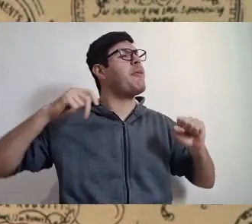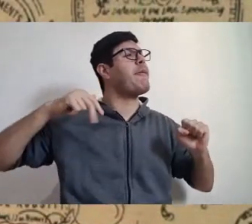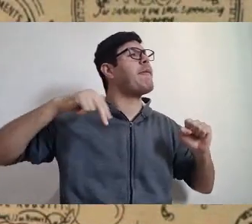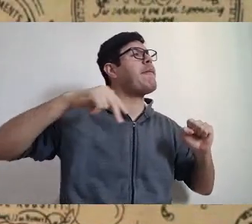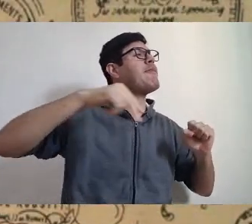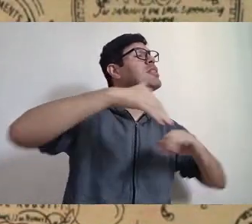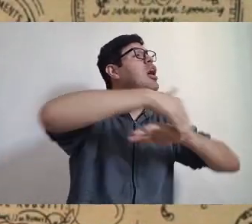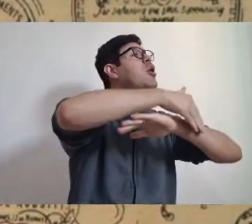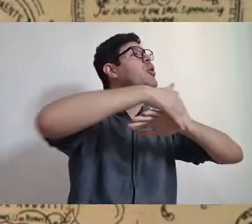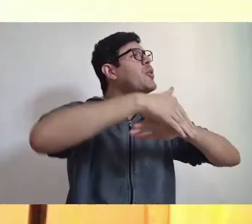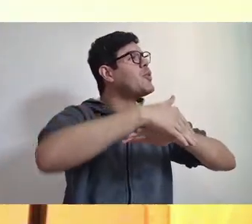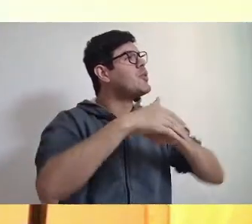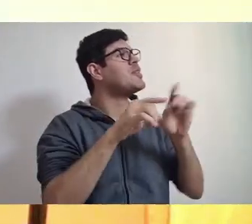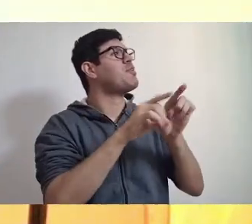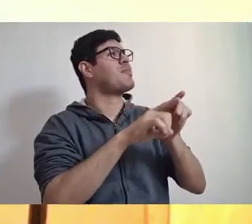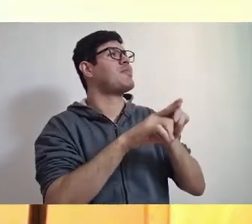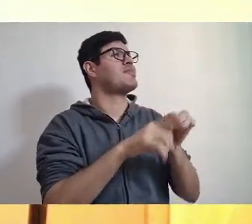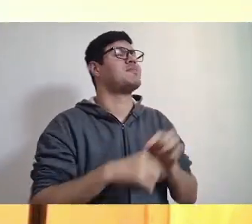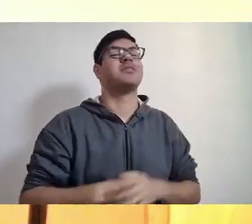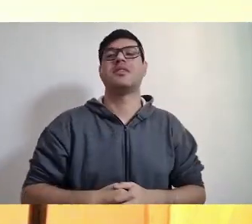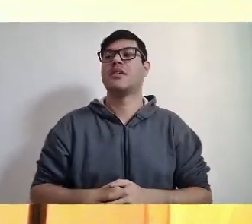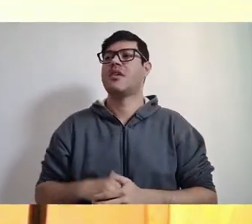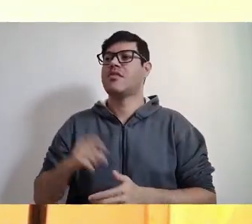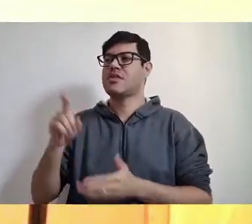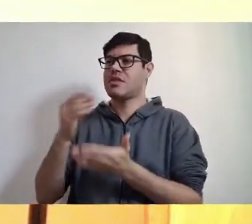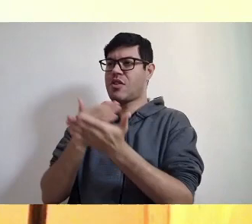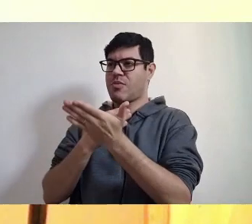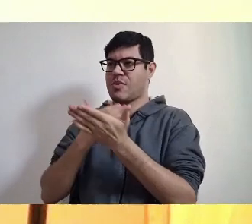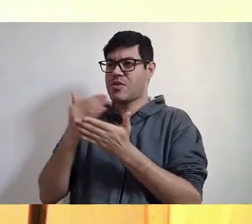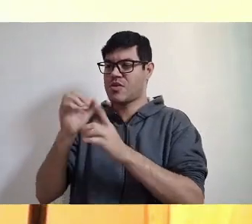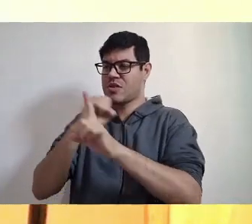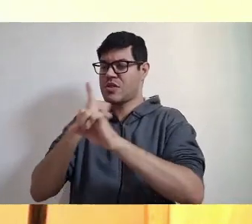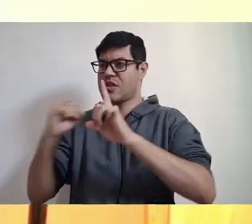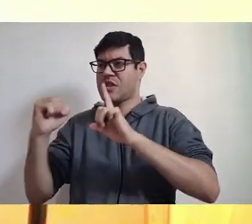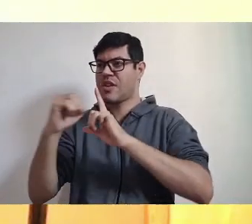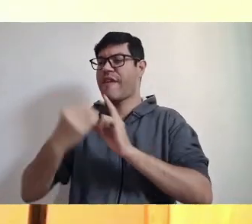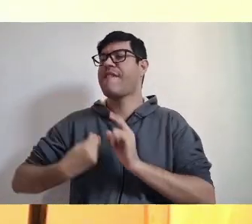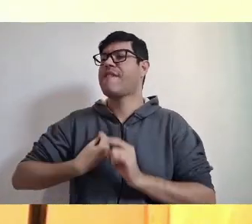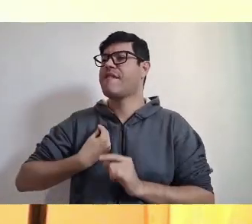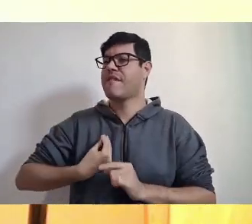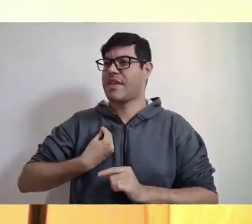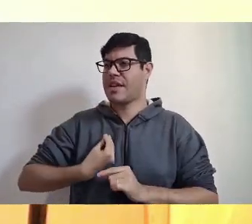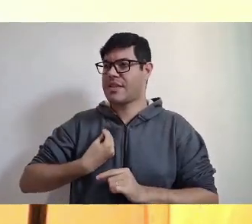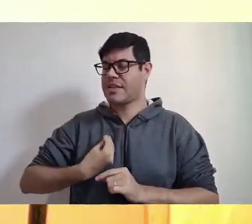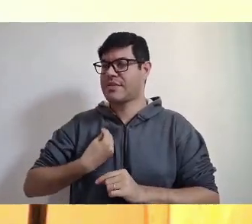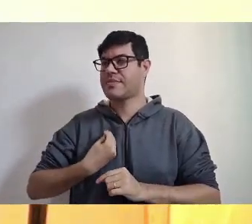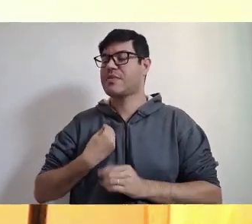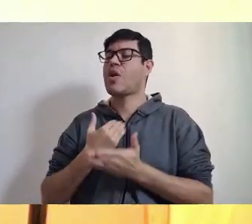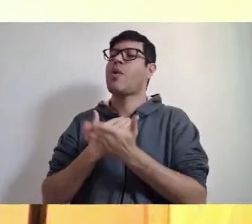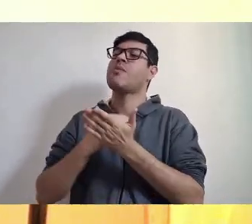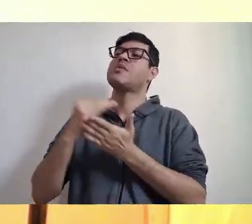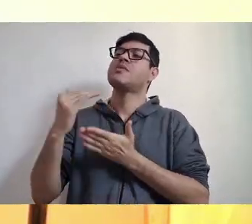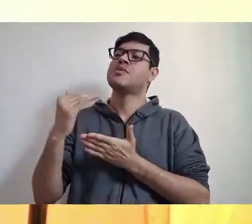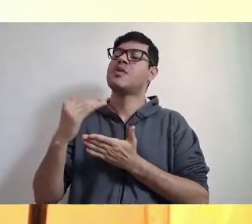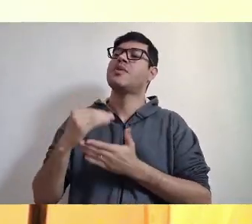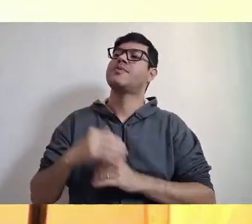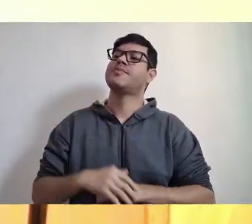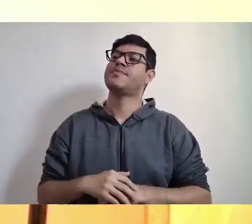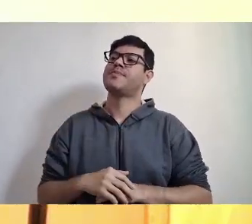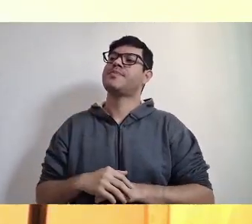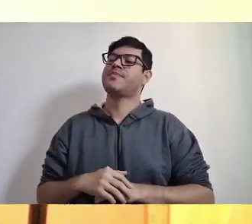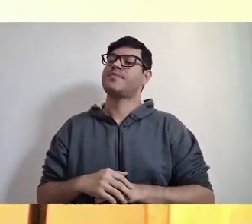começou a sua vida social, digamos assim, não social, mas a vida